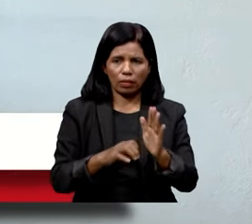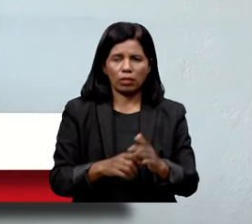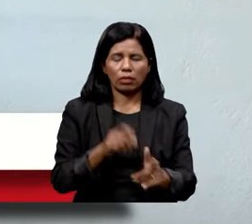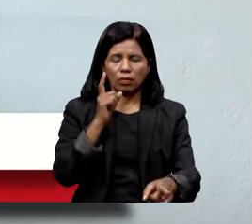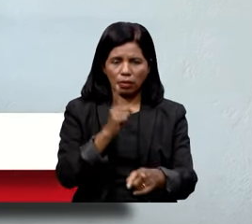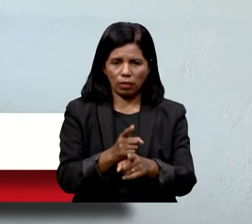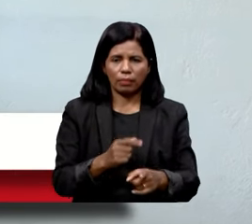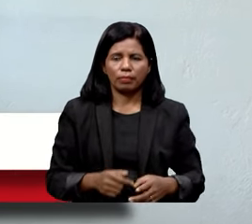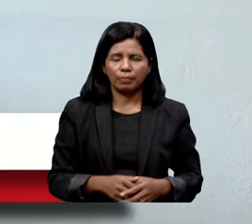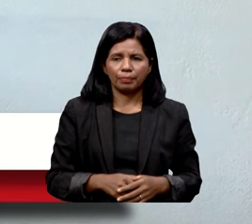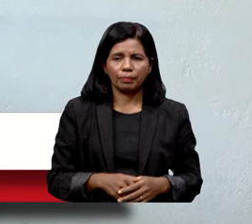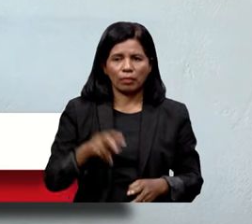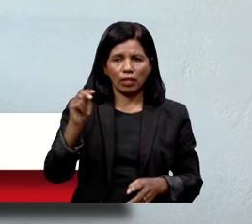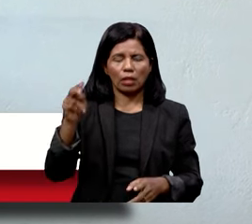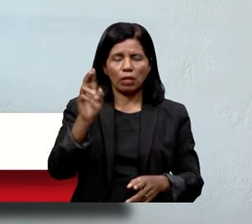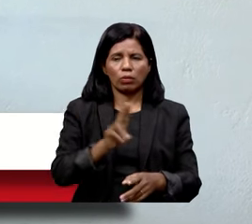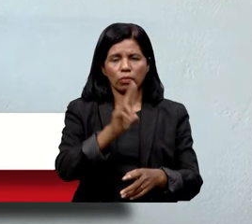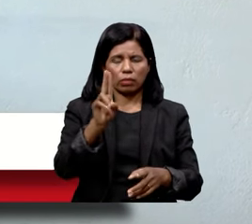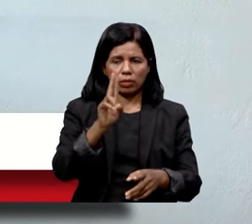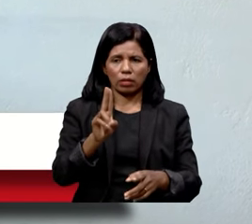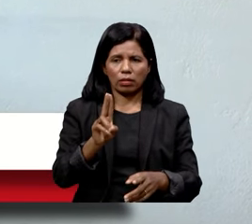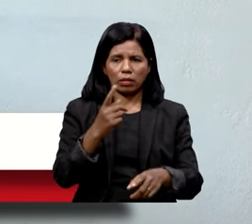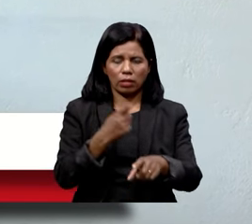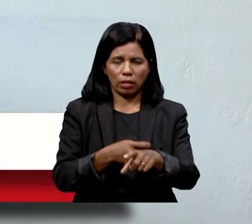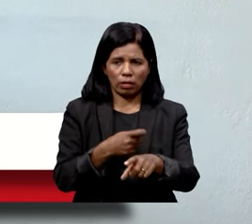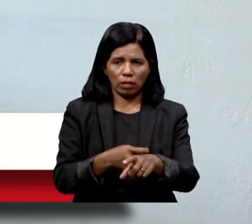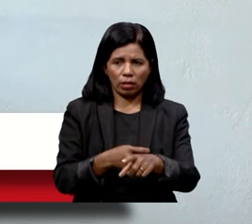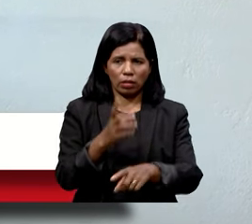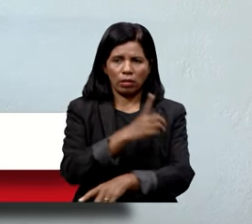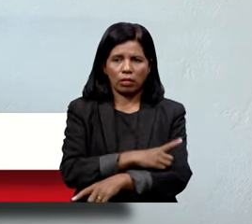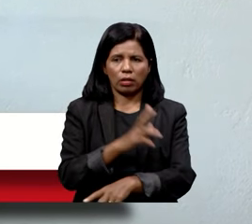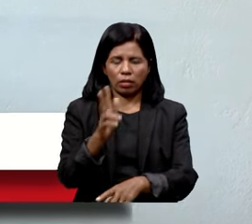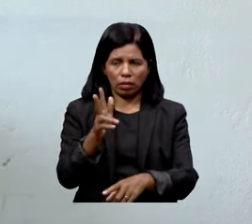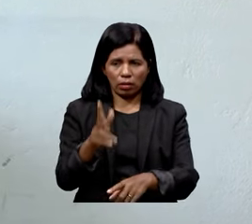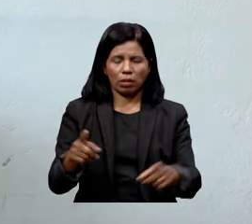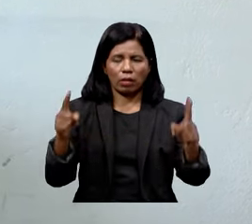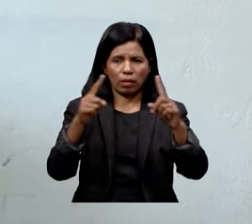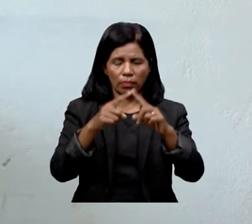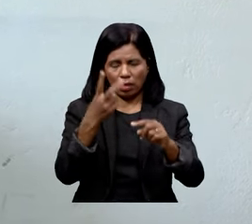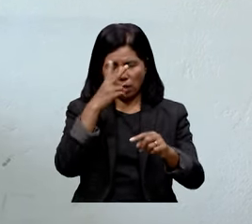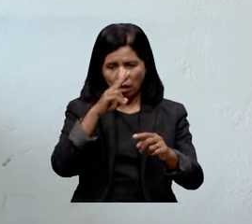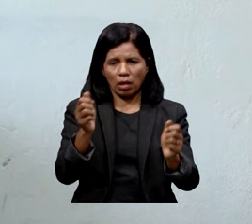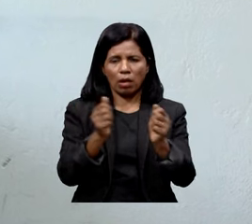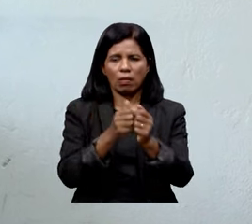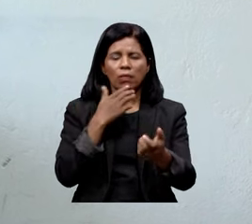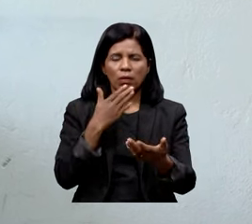Turlos nia aproveita tempo lorong tulul ne para hari di dia